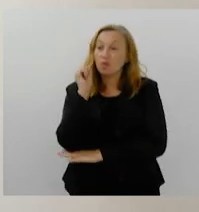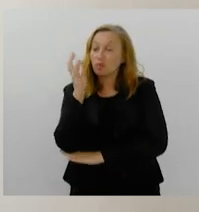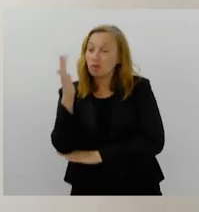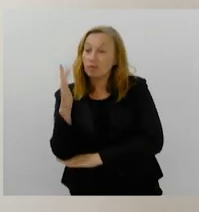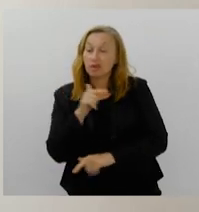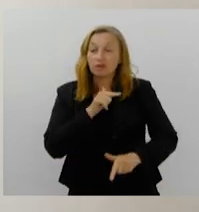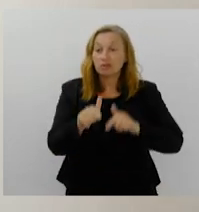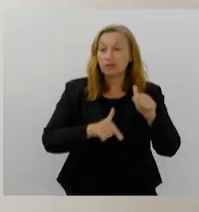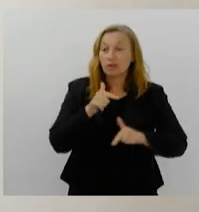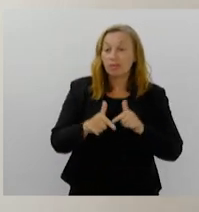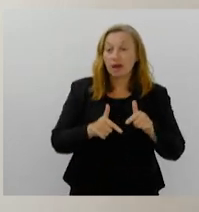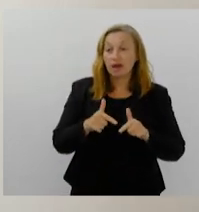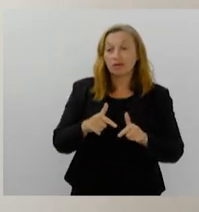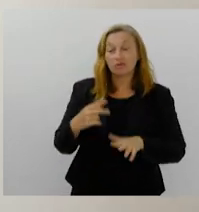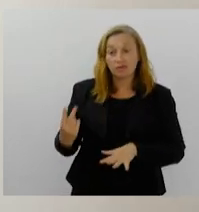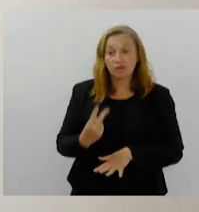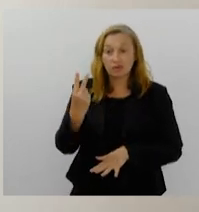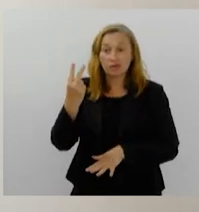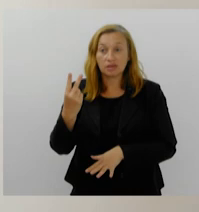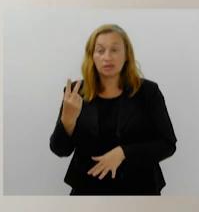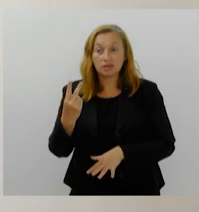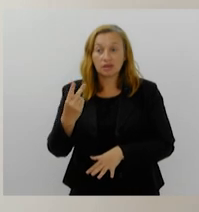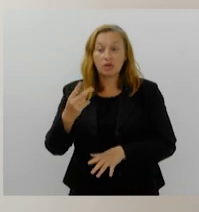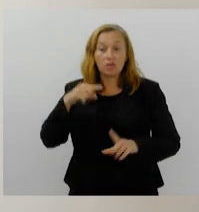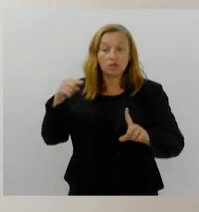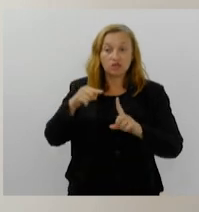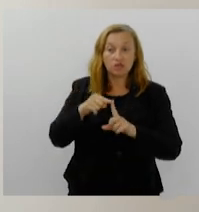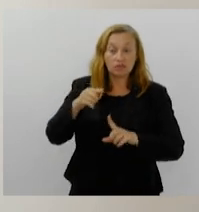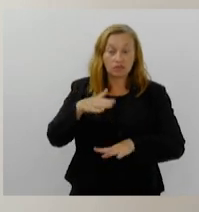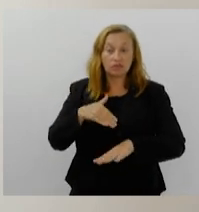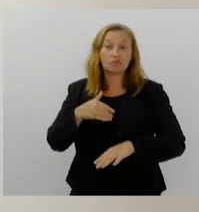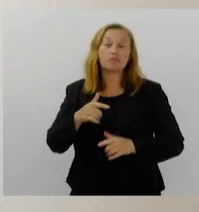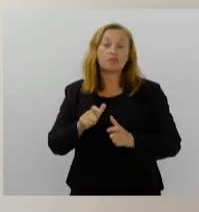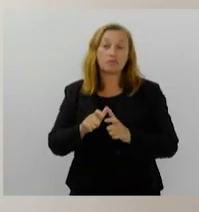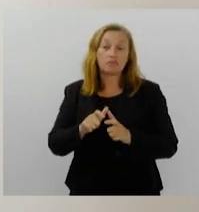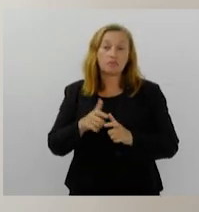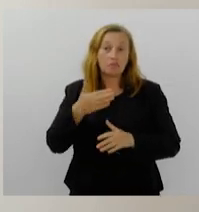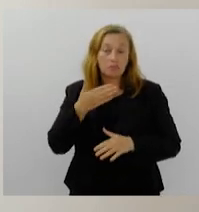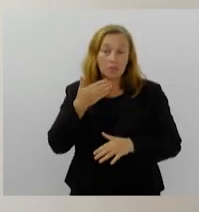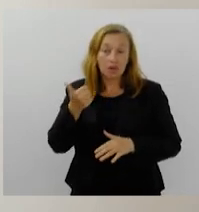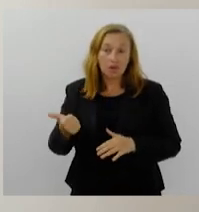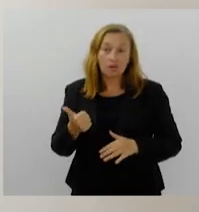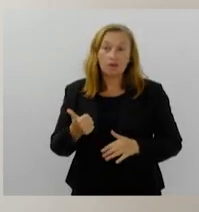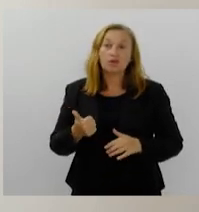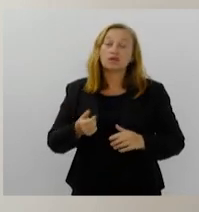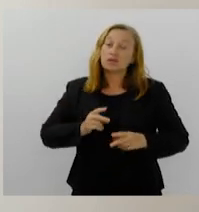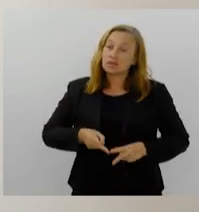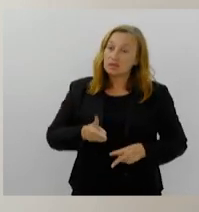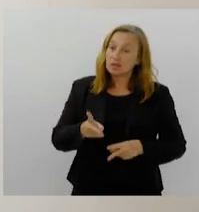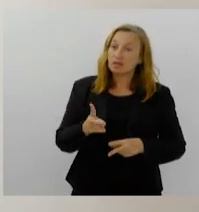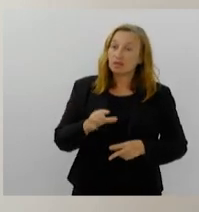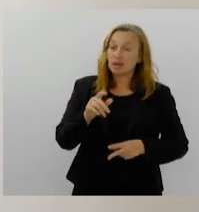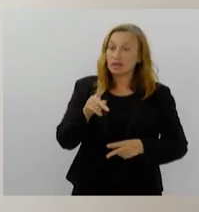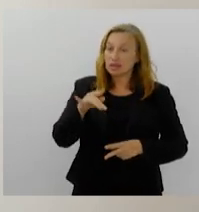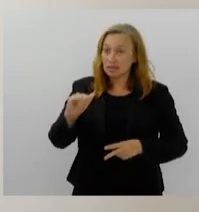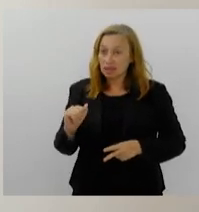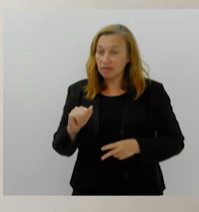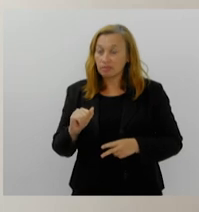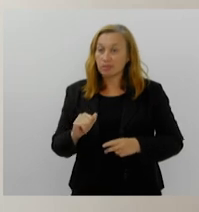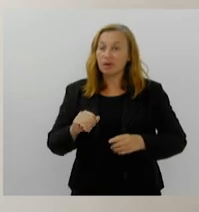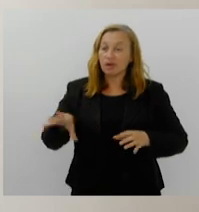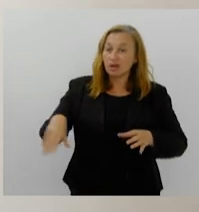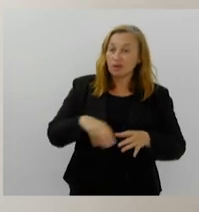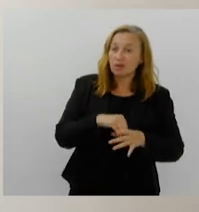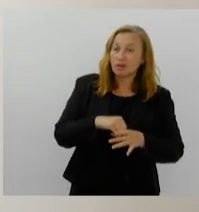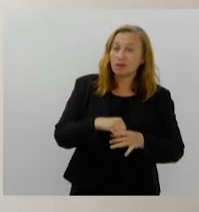trabalho preservar deve ser nosso maior objetivo. Vamos logo a CIPA escolar implementar e sobre a